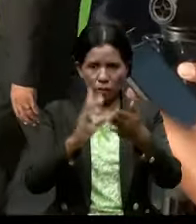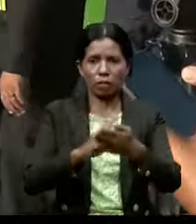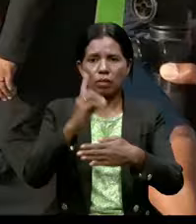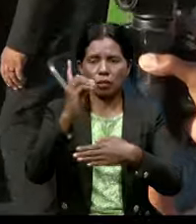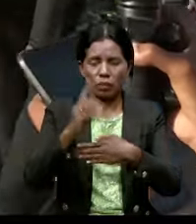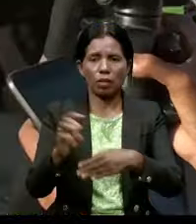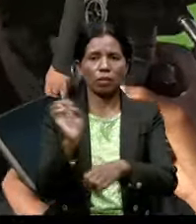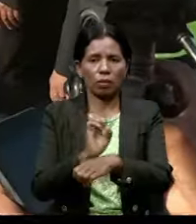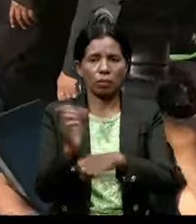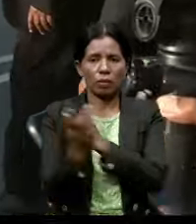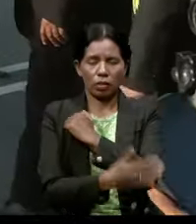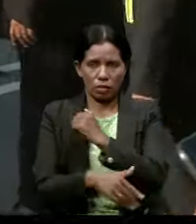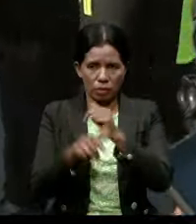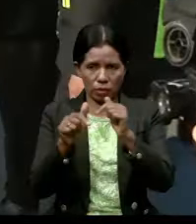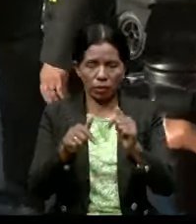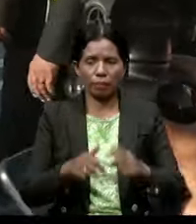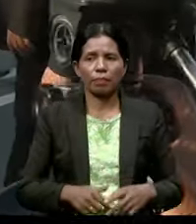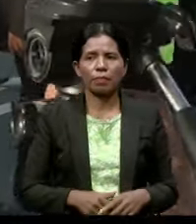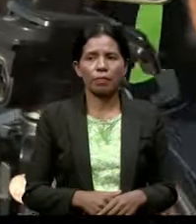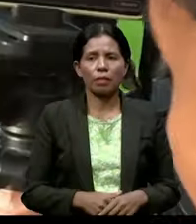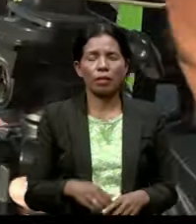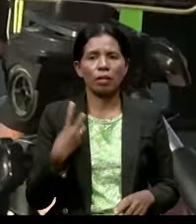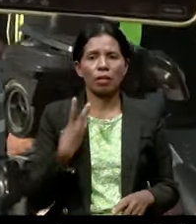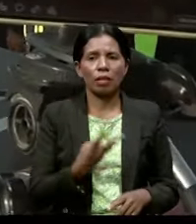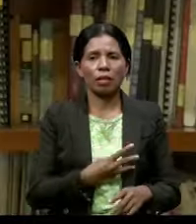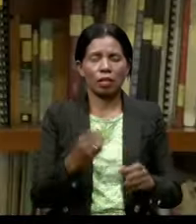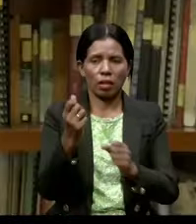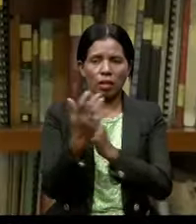desenvolvimento economia e arailaran. Itinerai halo,